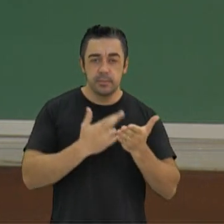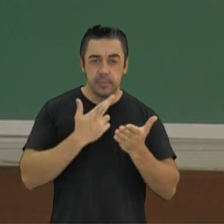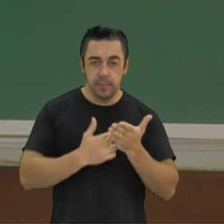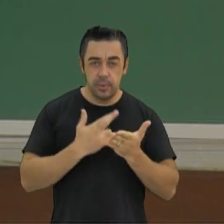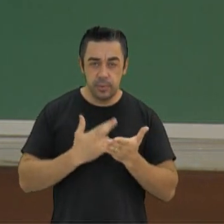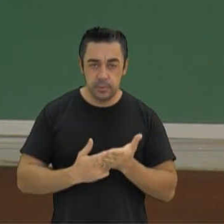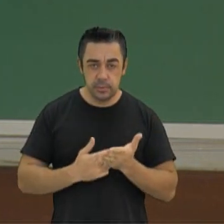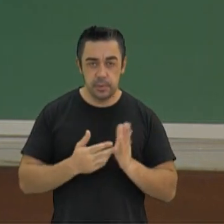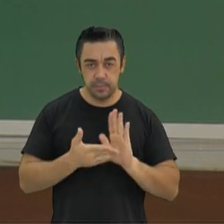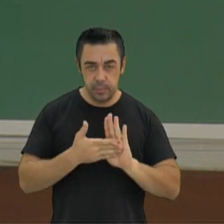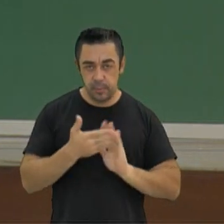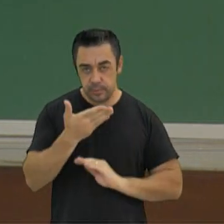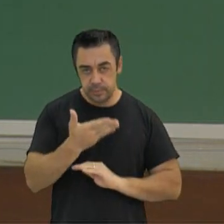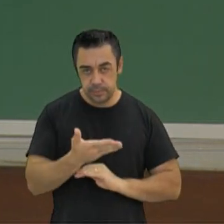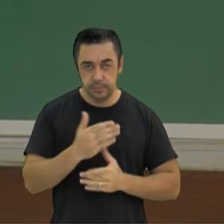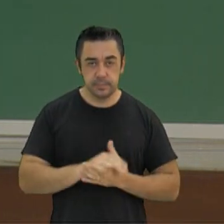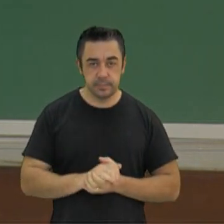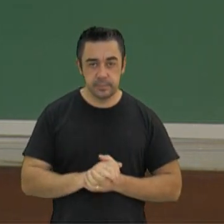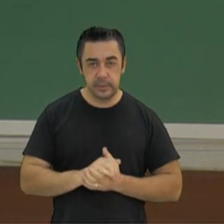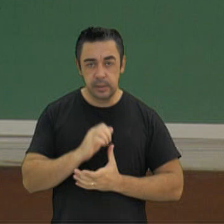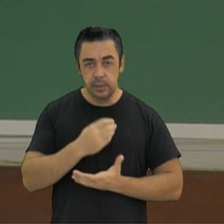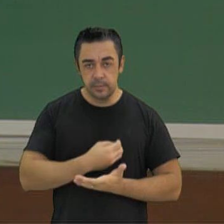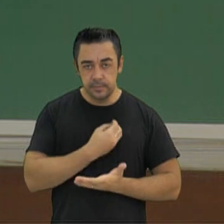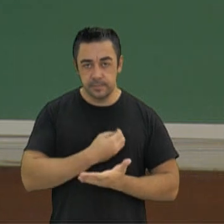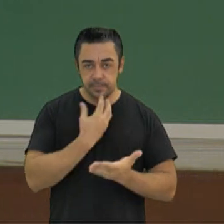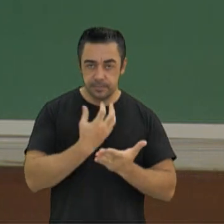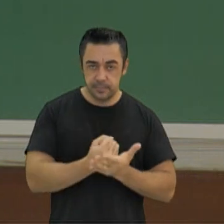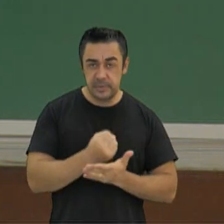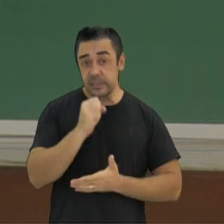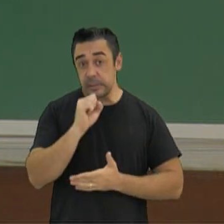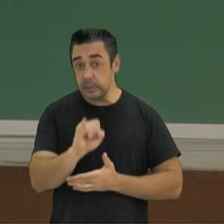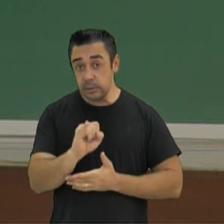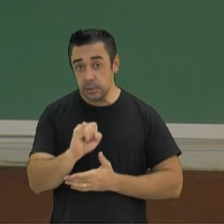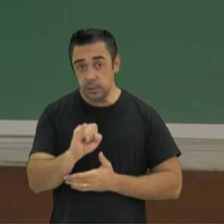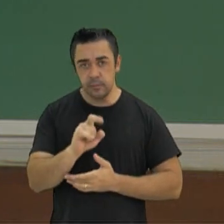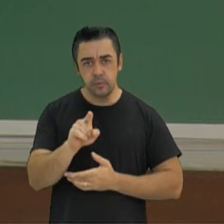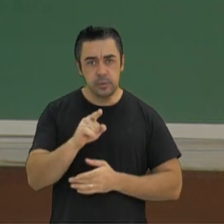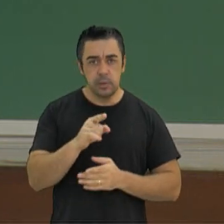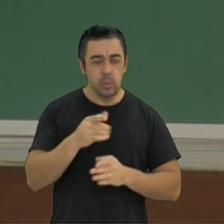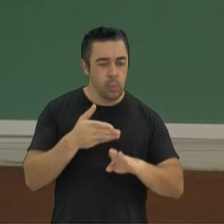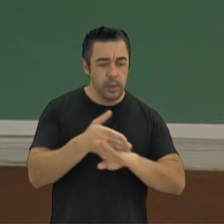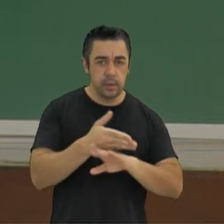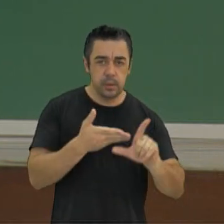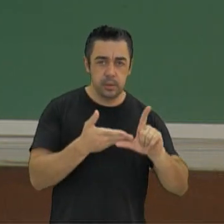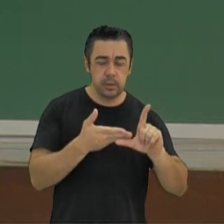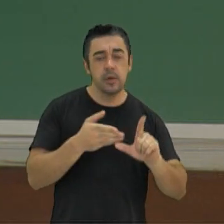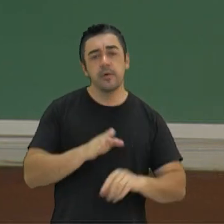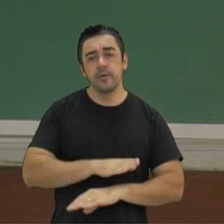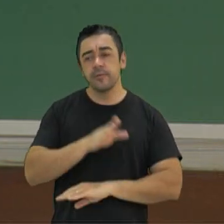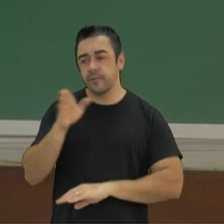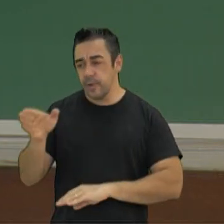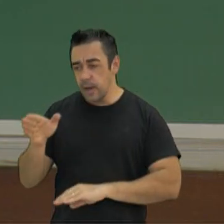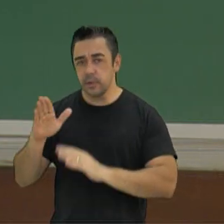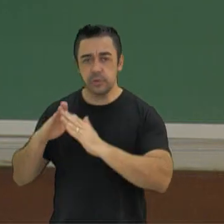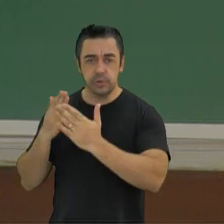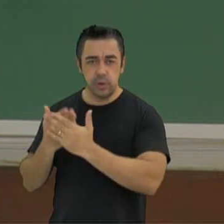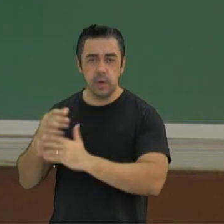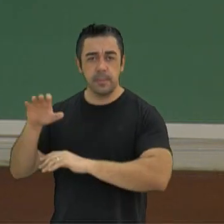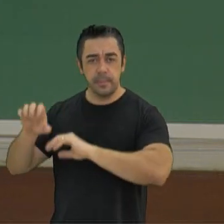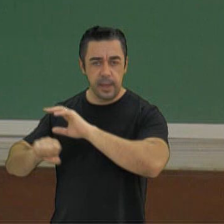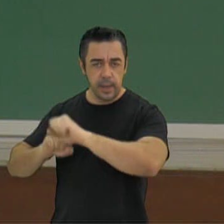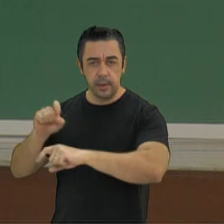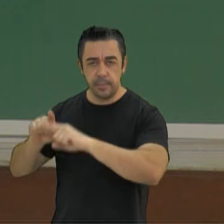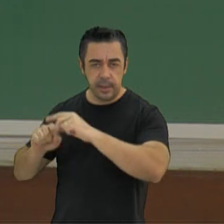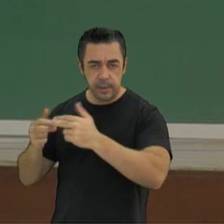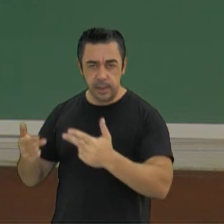atividades propostas e, se você não tem acesso, faça as atividades em casa, pegando o material na escola e depois levando